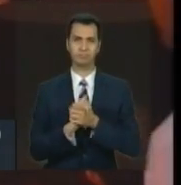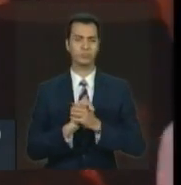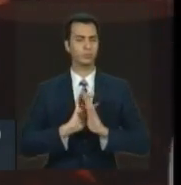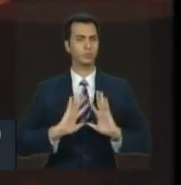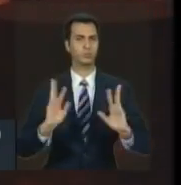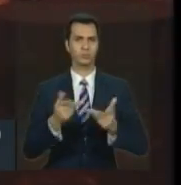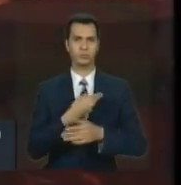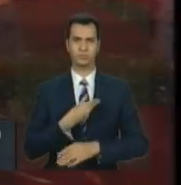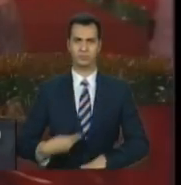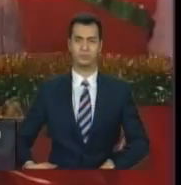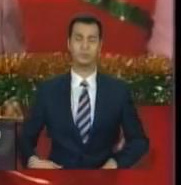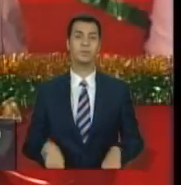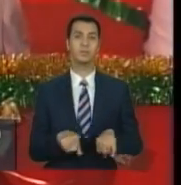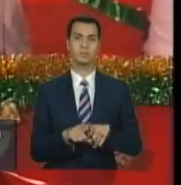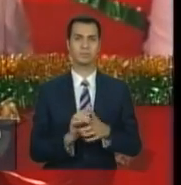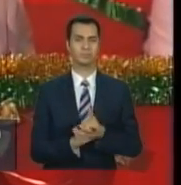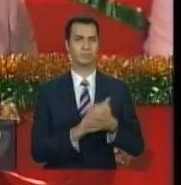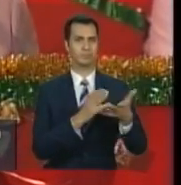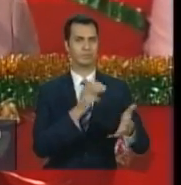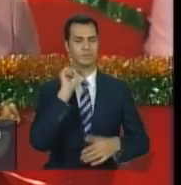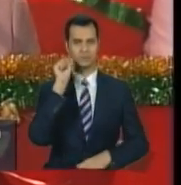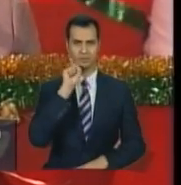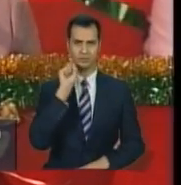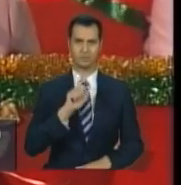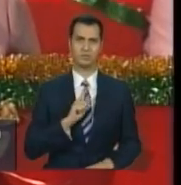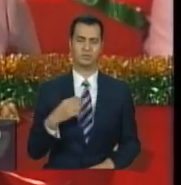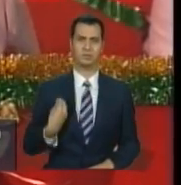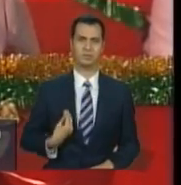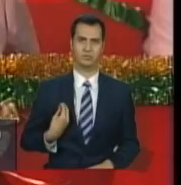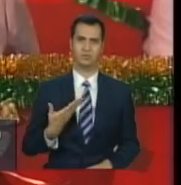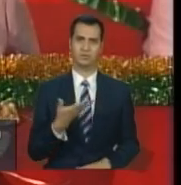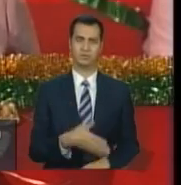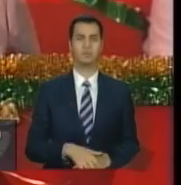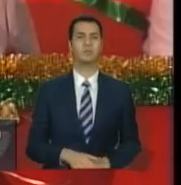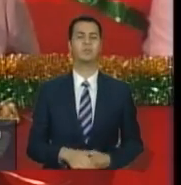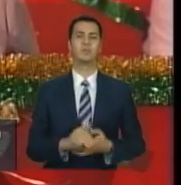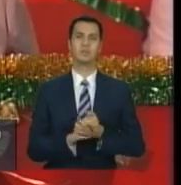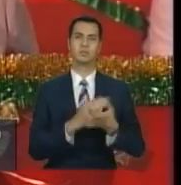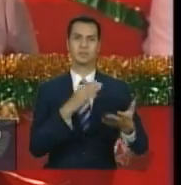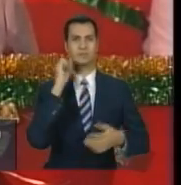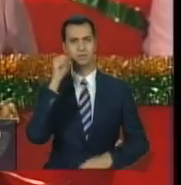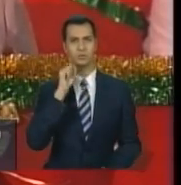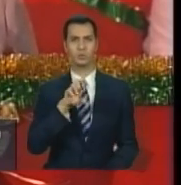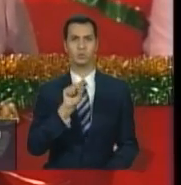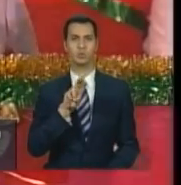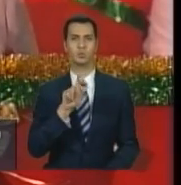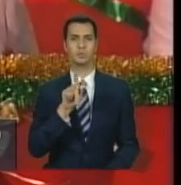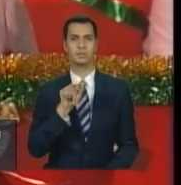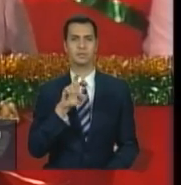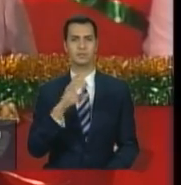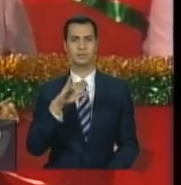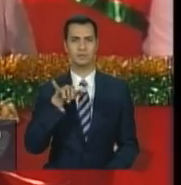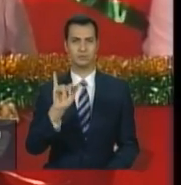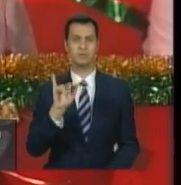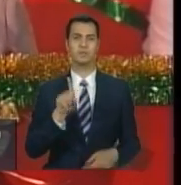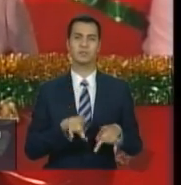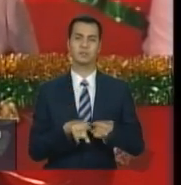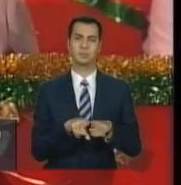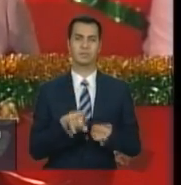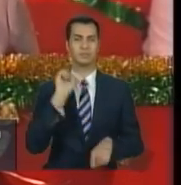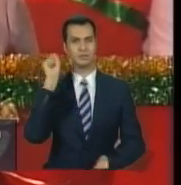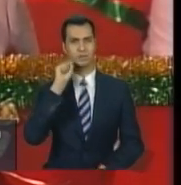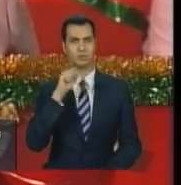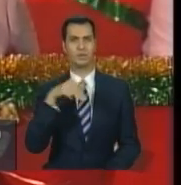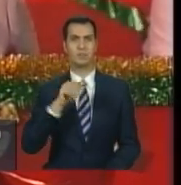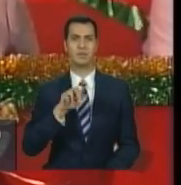cumprimentar também os senadores aqui presentes, tanto o senador Suplicy quanto a senadora Marta,